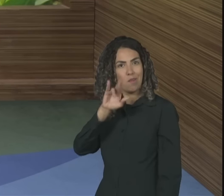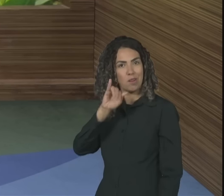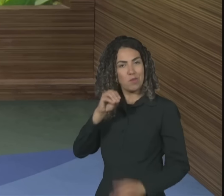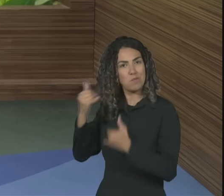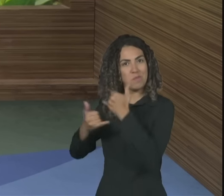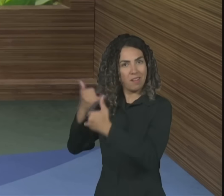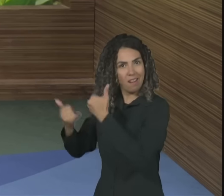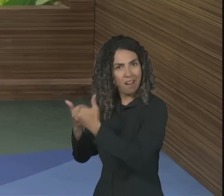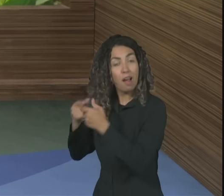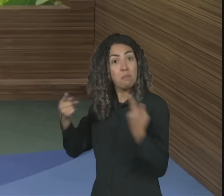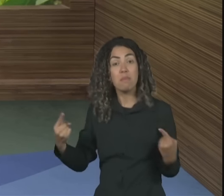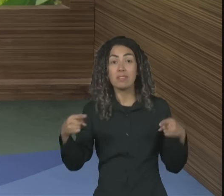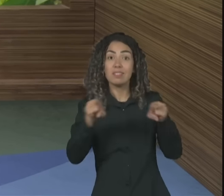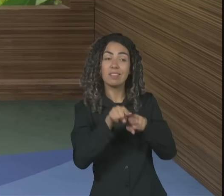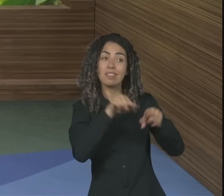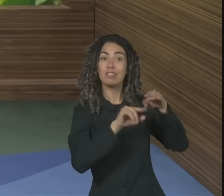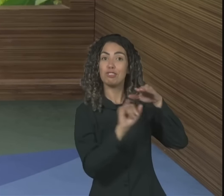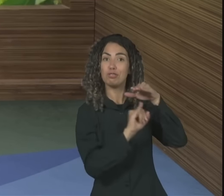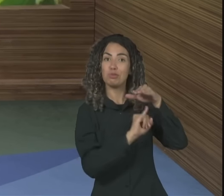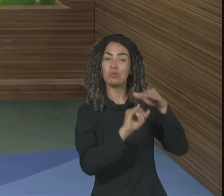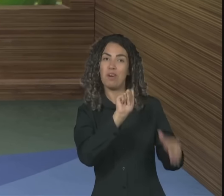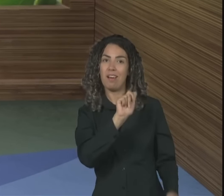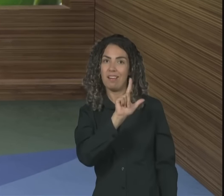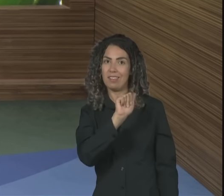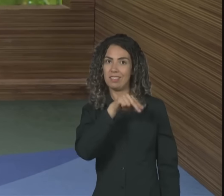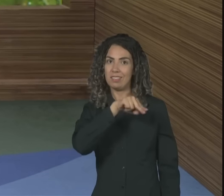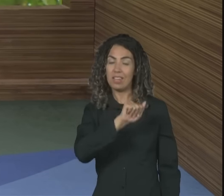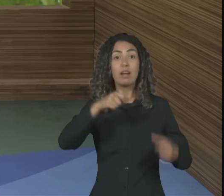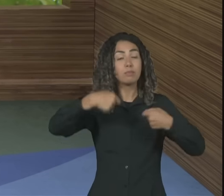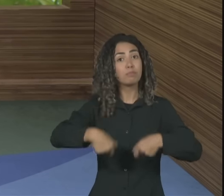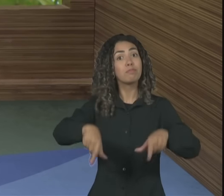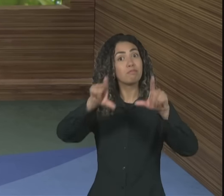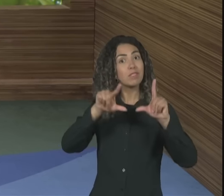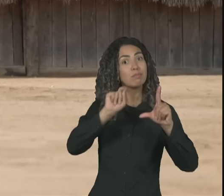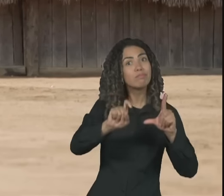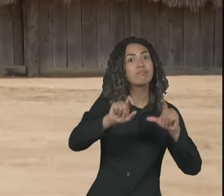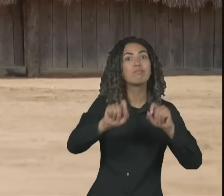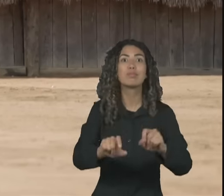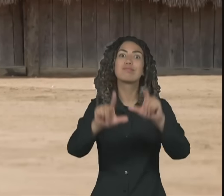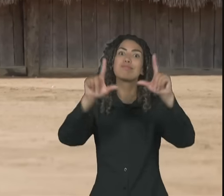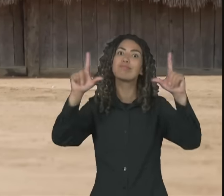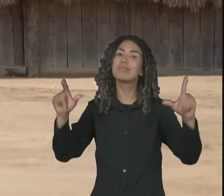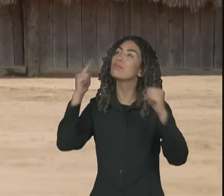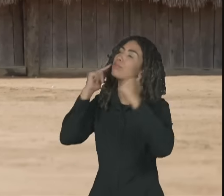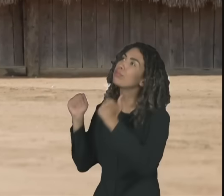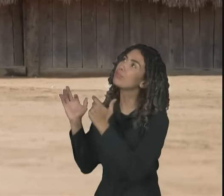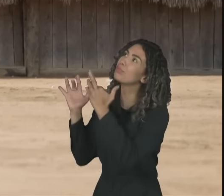O acesso à obra é gratuito pela plataforma do Itaú Cultural Play.